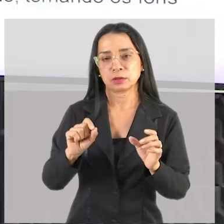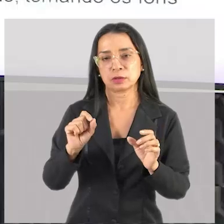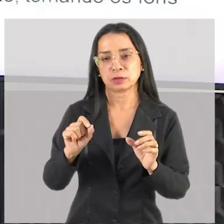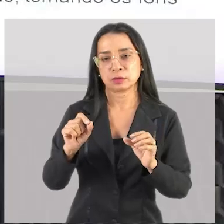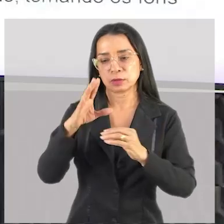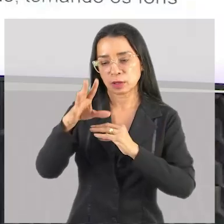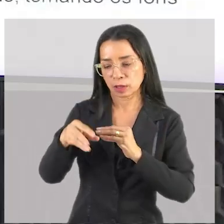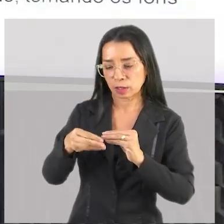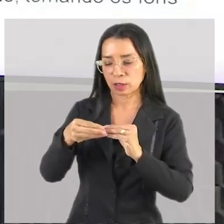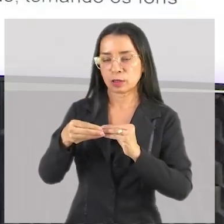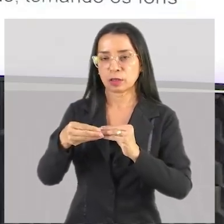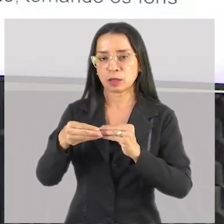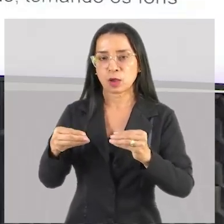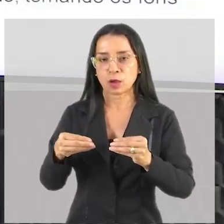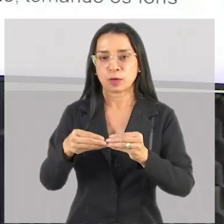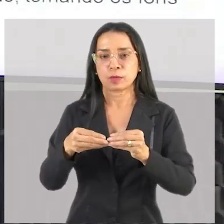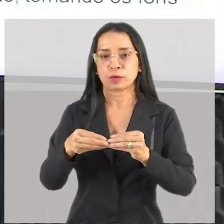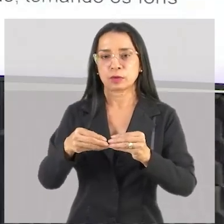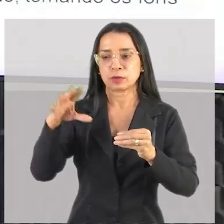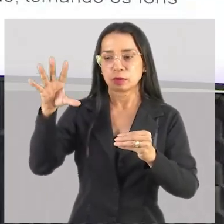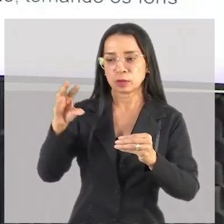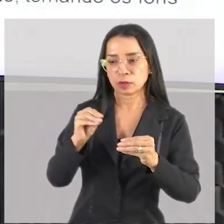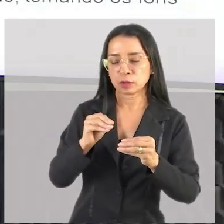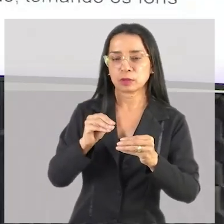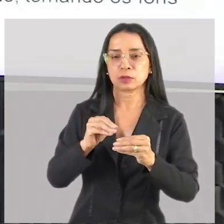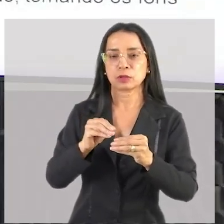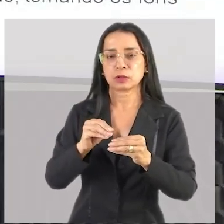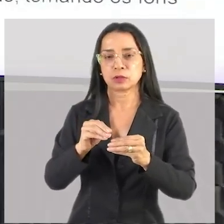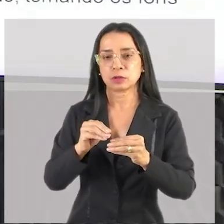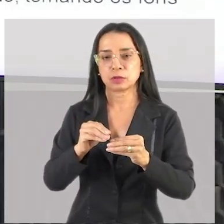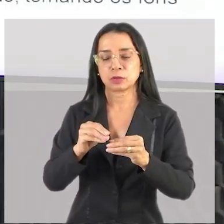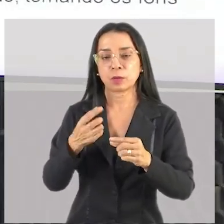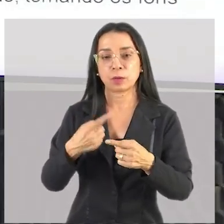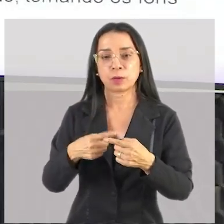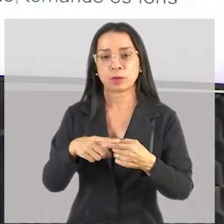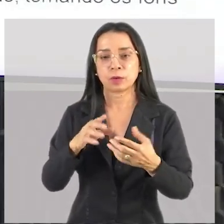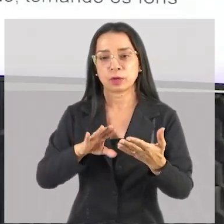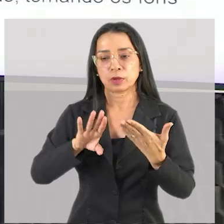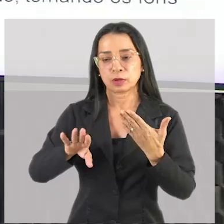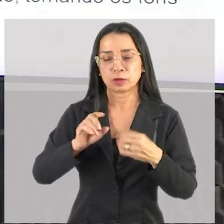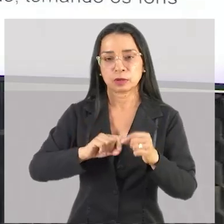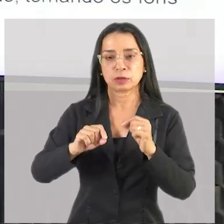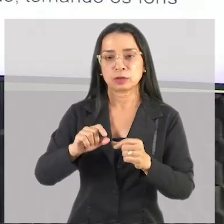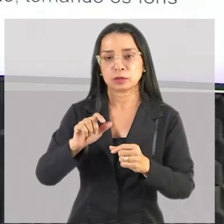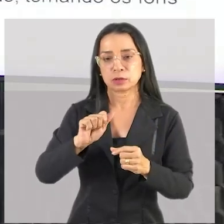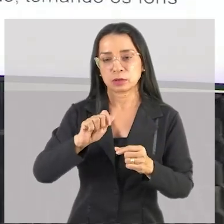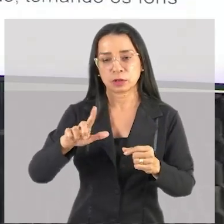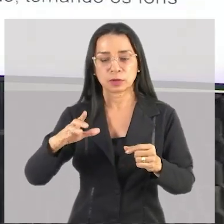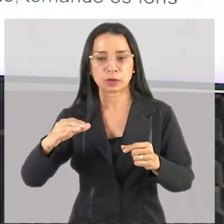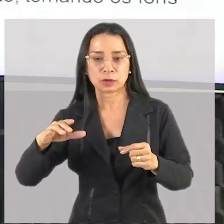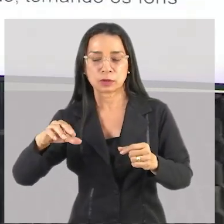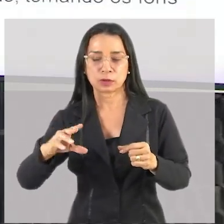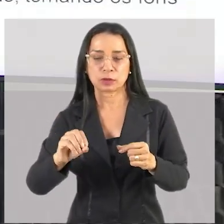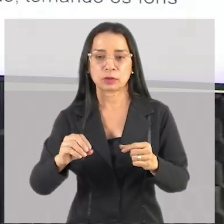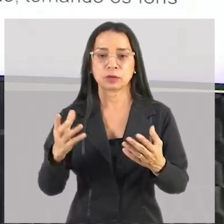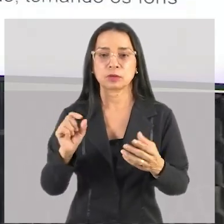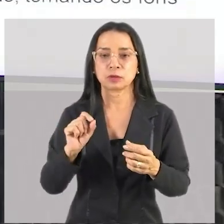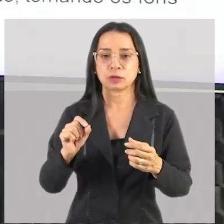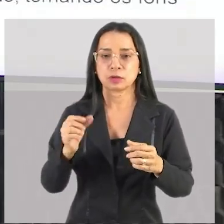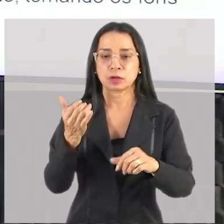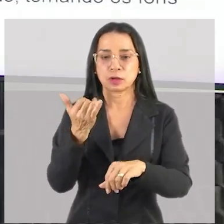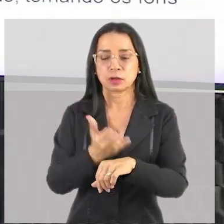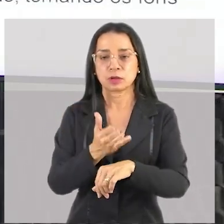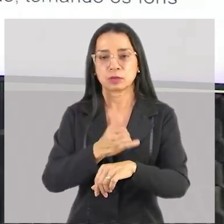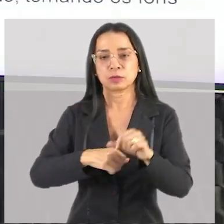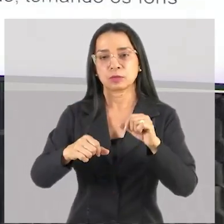fica preso. Eu estou simplesmente tirando o íon alumínio que está lá. Por quê? Porque eu estou deixando meio alcalino. E aí aquele alumínio, na hora que